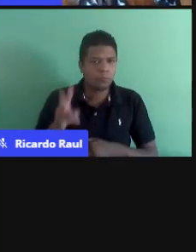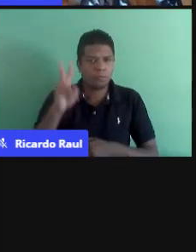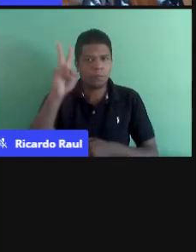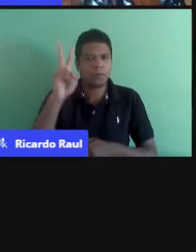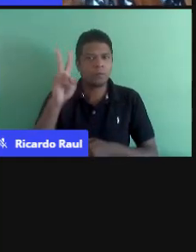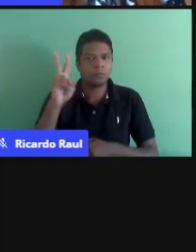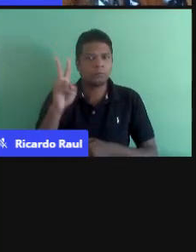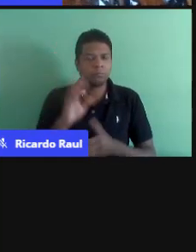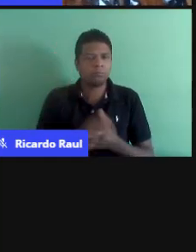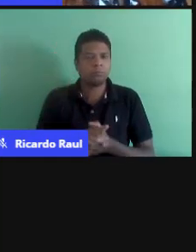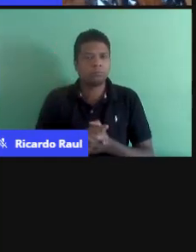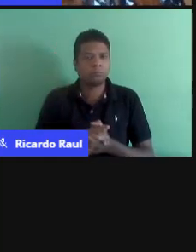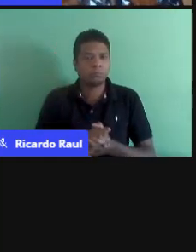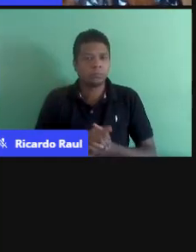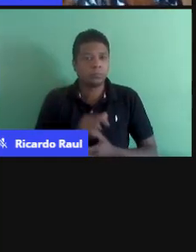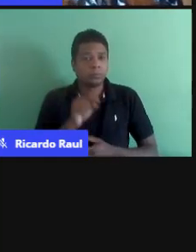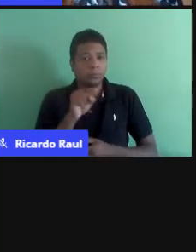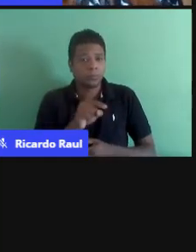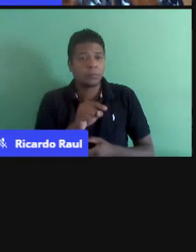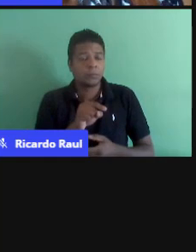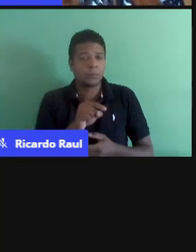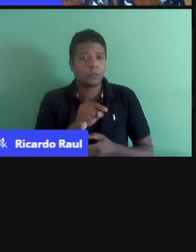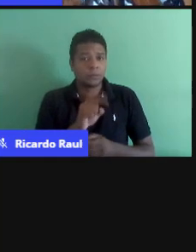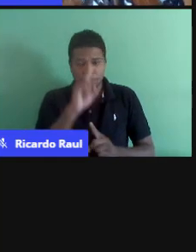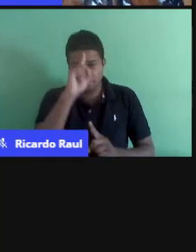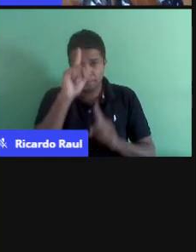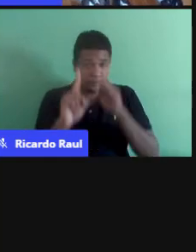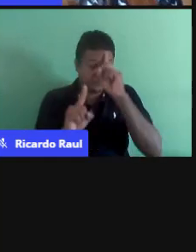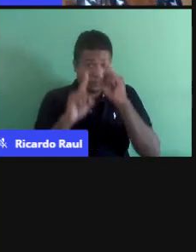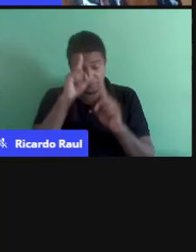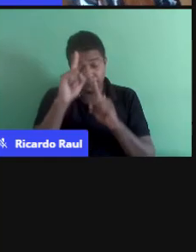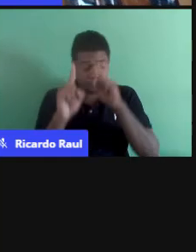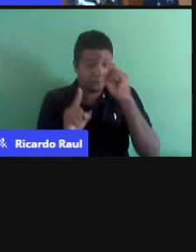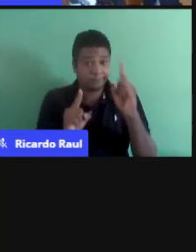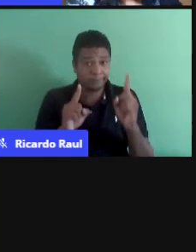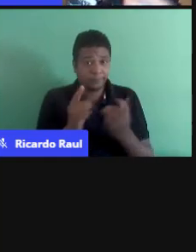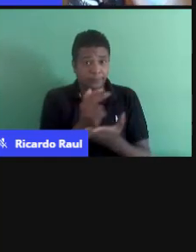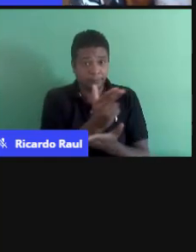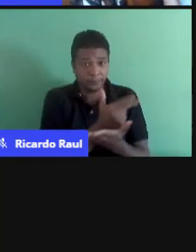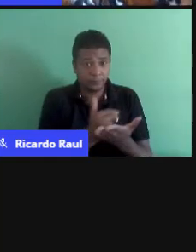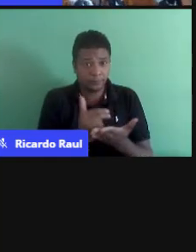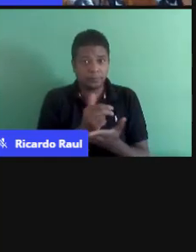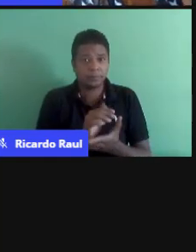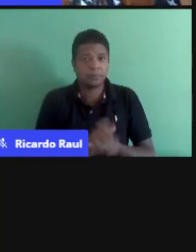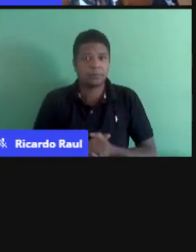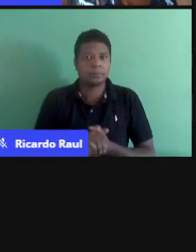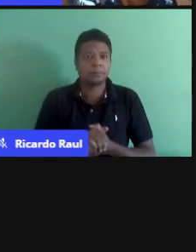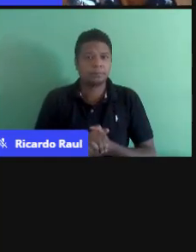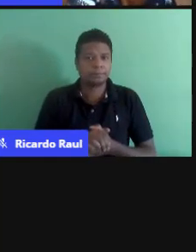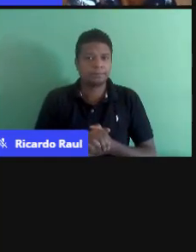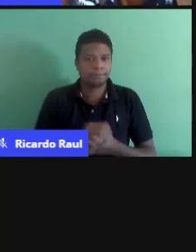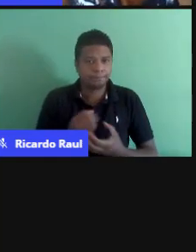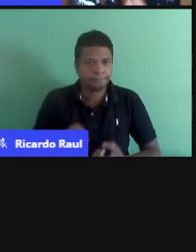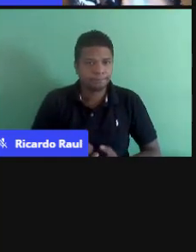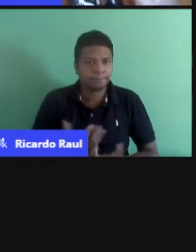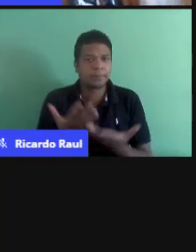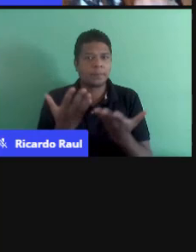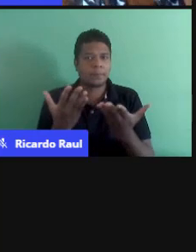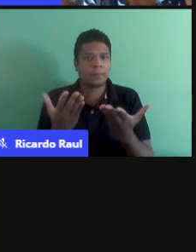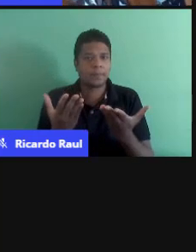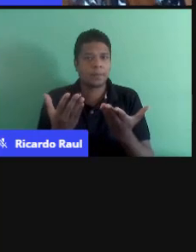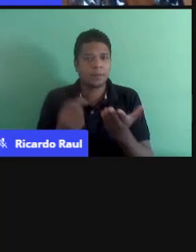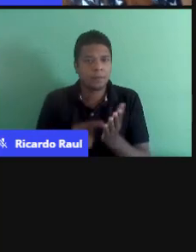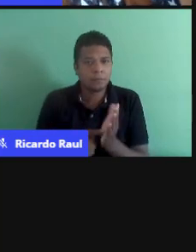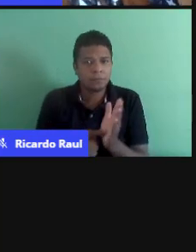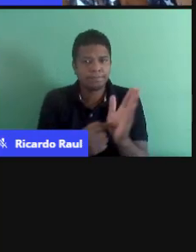estamos dando a essa criação, a essa produção. Então, expor o trabalho da criança é